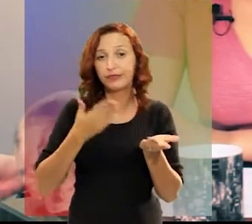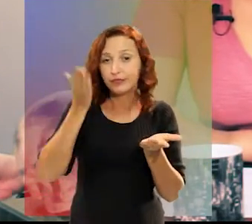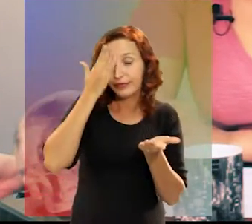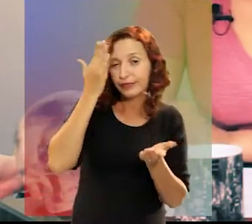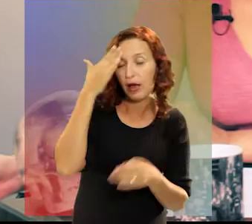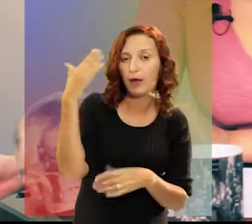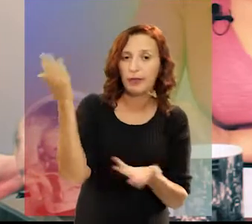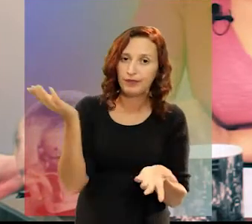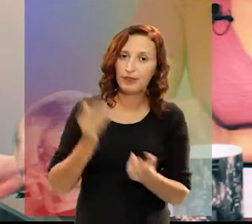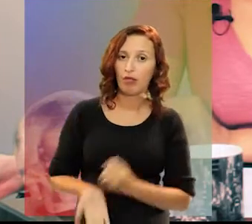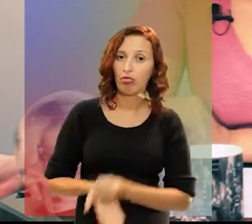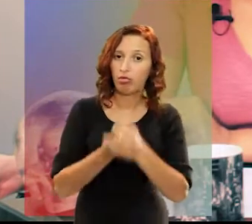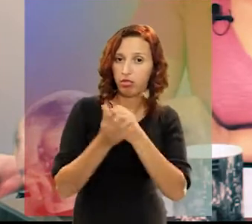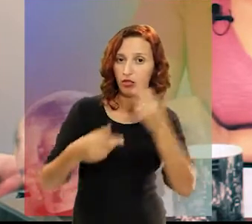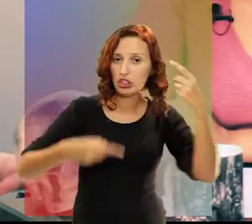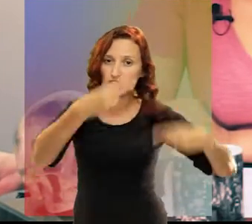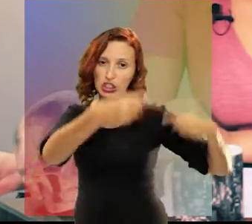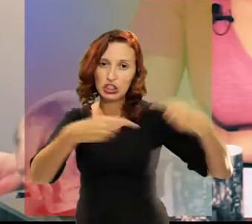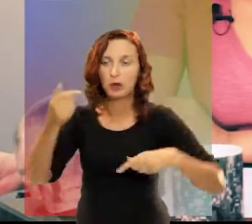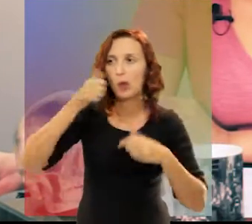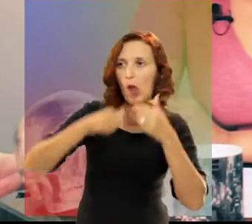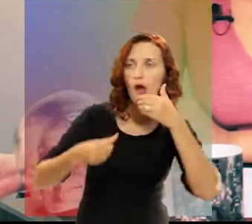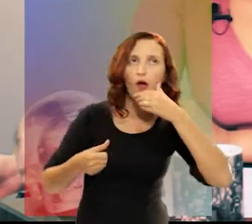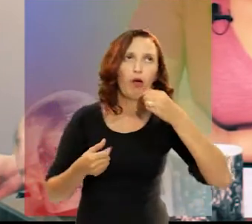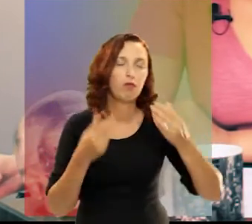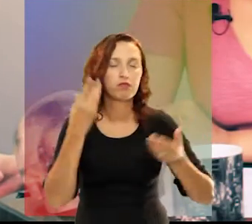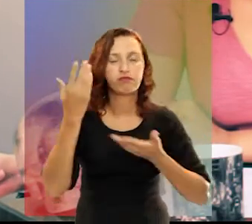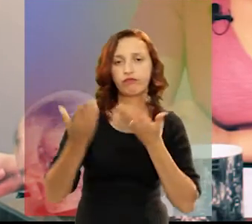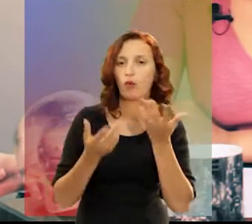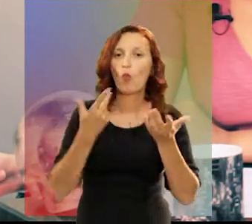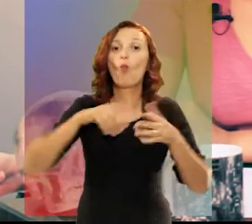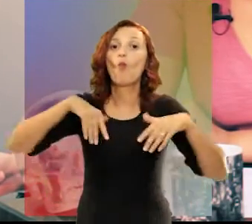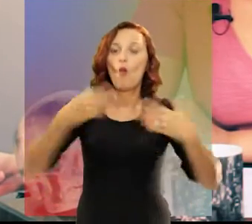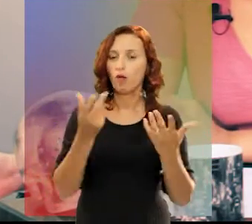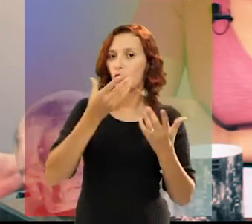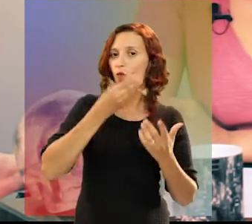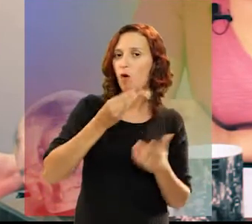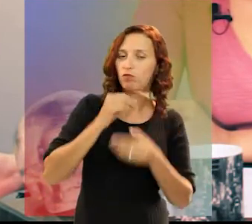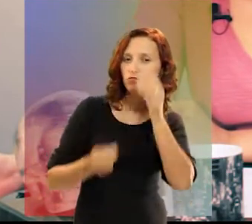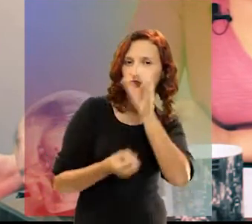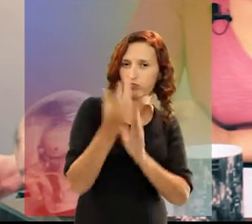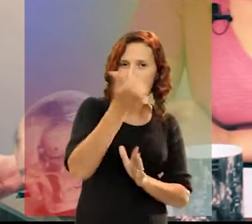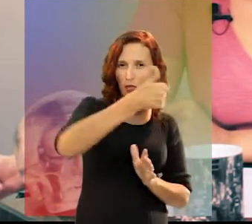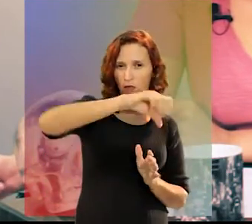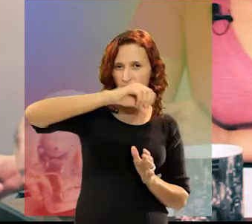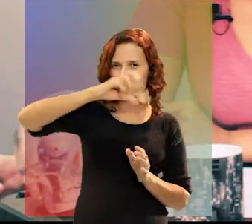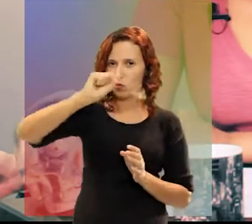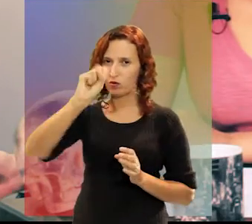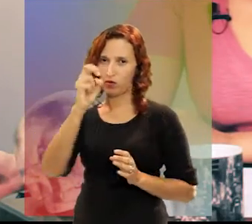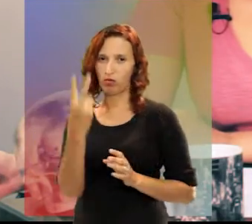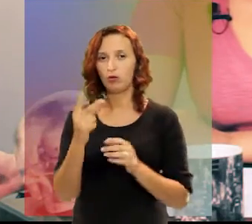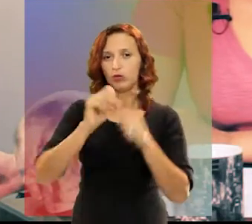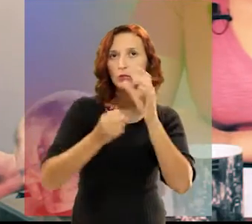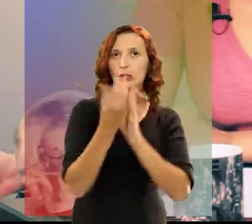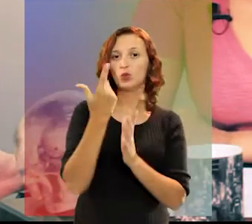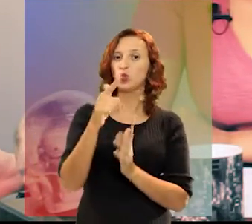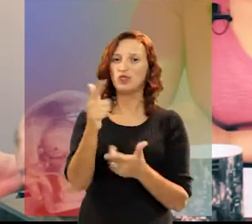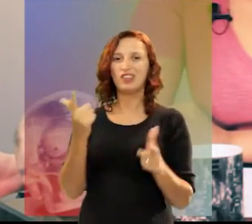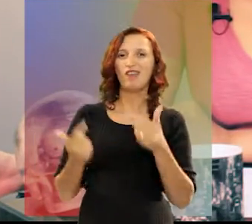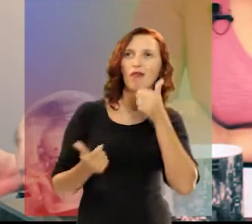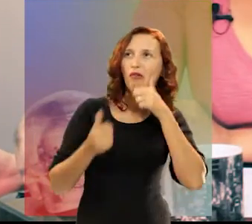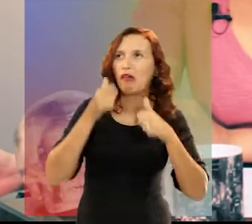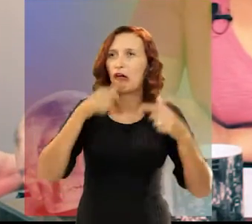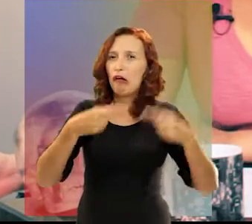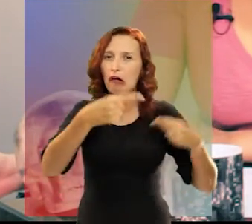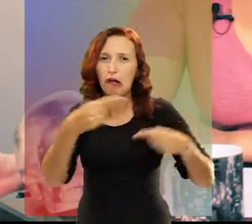defende essa bandeira da questão da sexualidade, da discussão da sexualidade. Quando o Alan Moore escreveu V de Vingança lá em 1982, não tinha essa